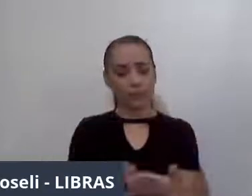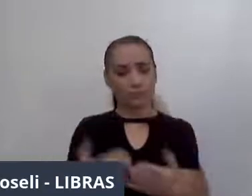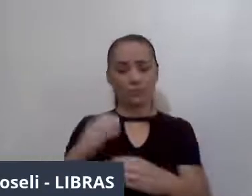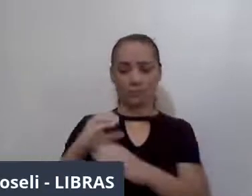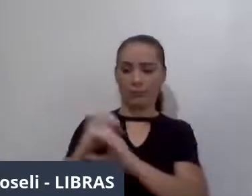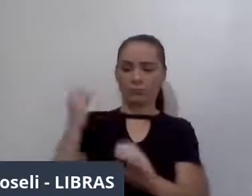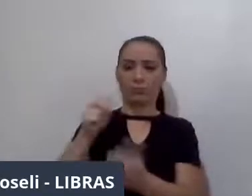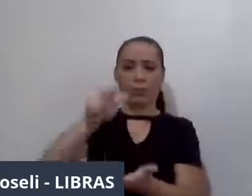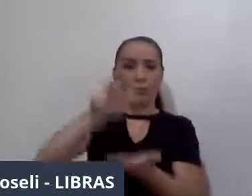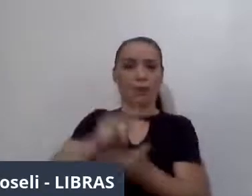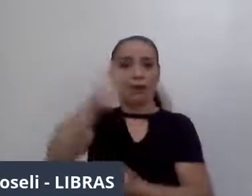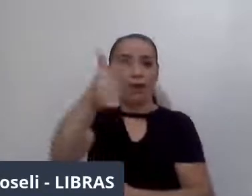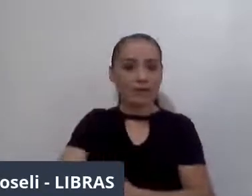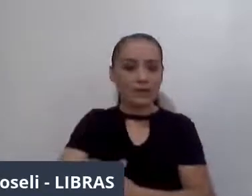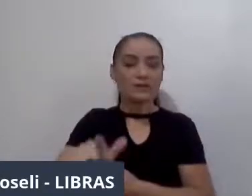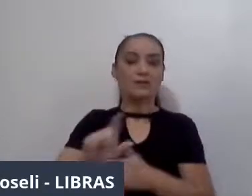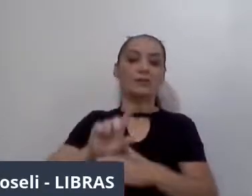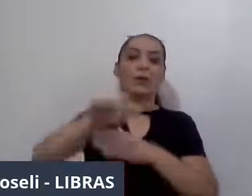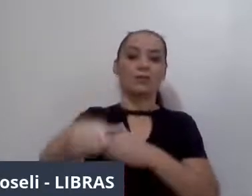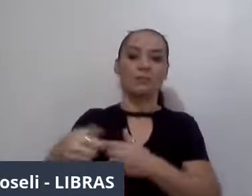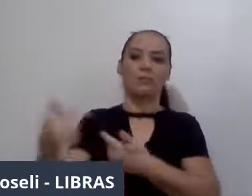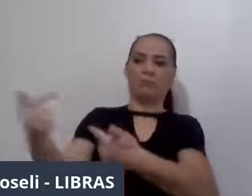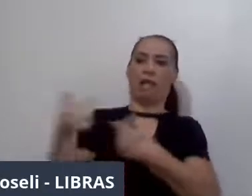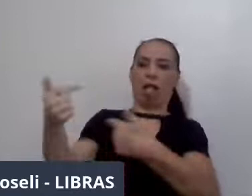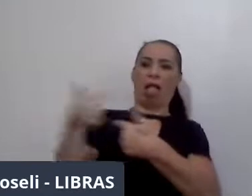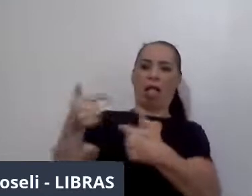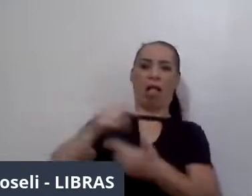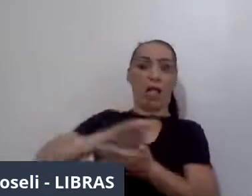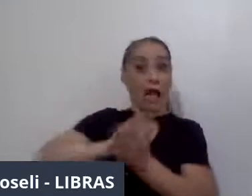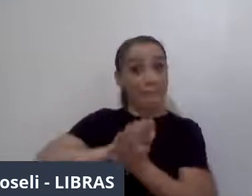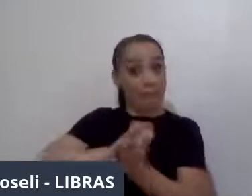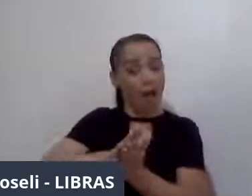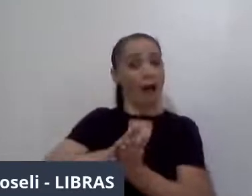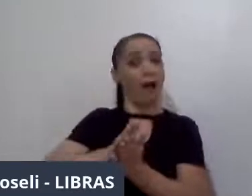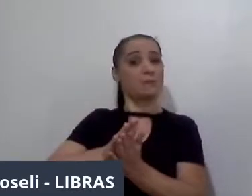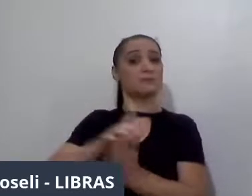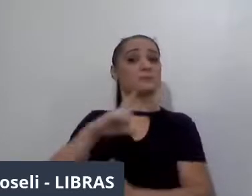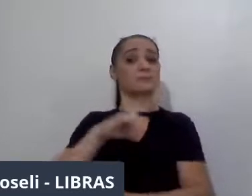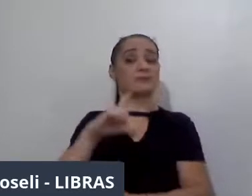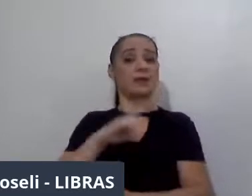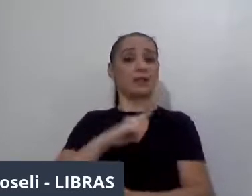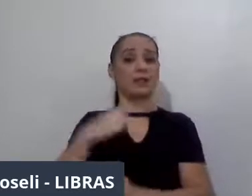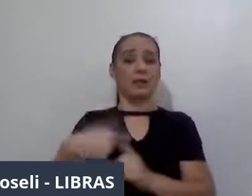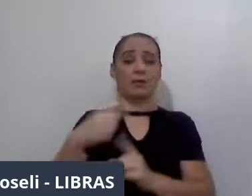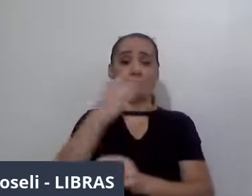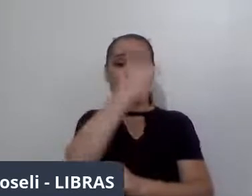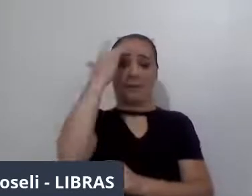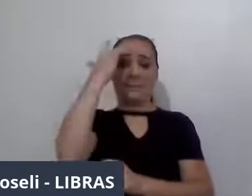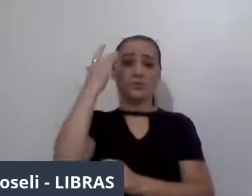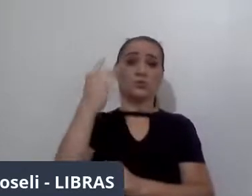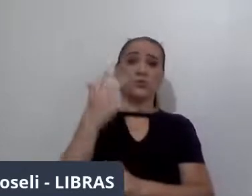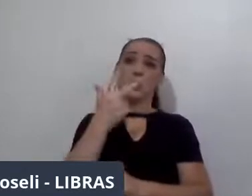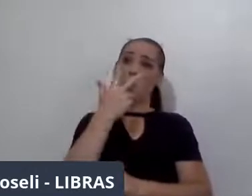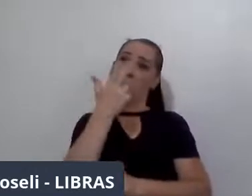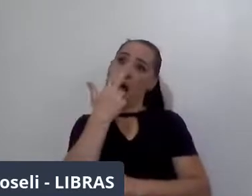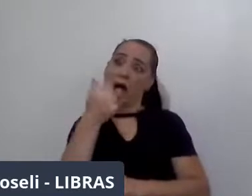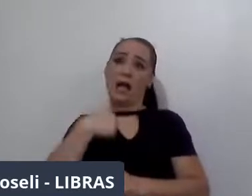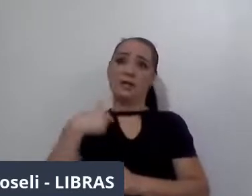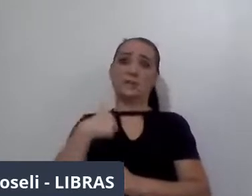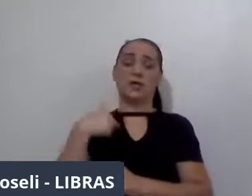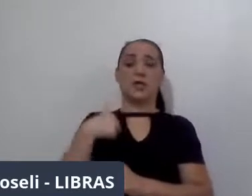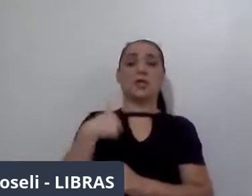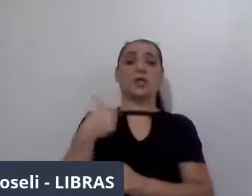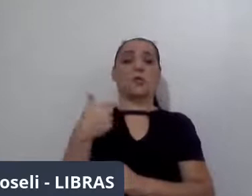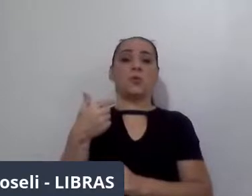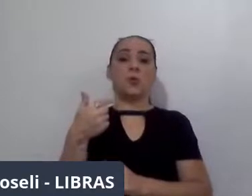eu sofro ataques, até mesmo ameaça já sofri, porque as pessoas acham que eu estou ajudando o estrangeiro a tirar o